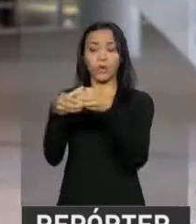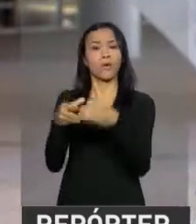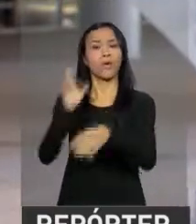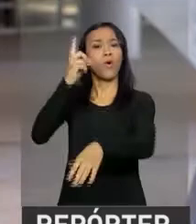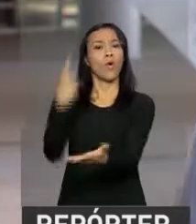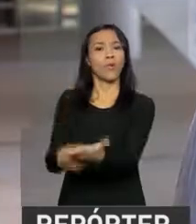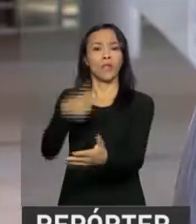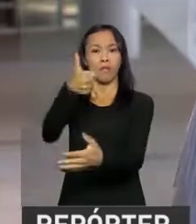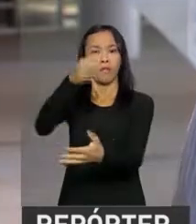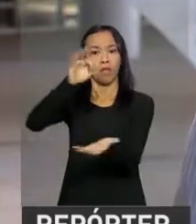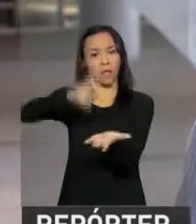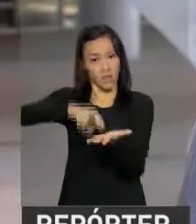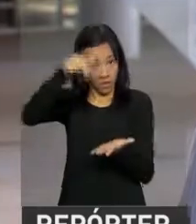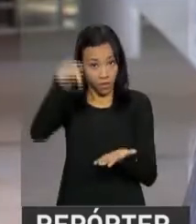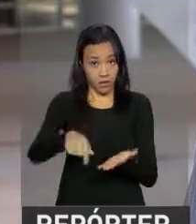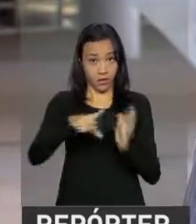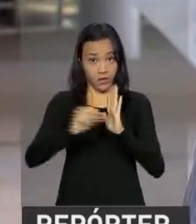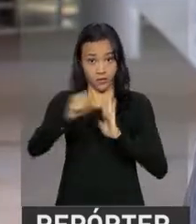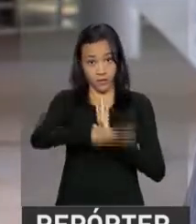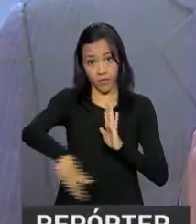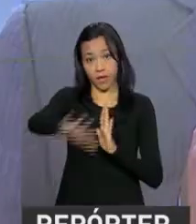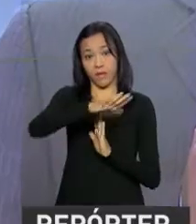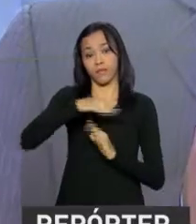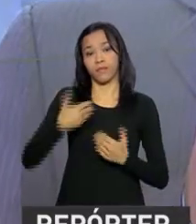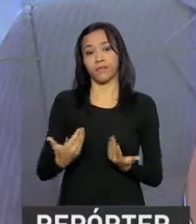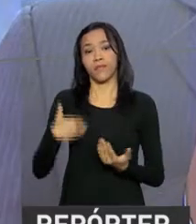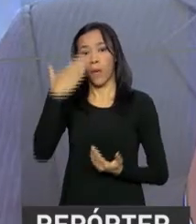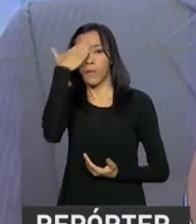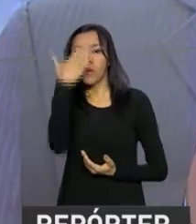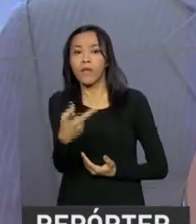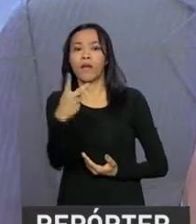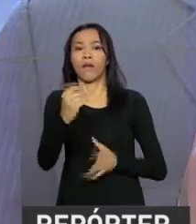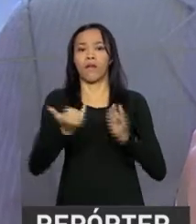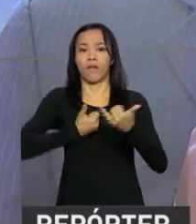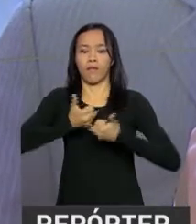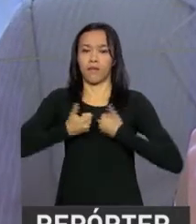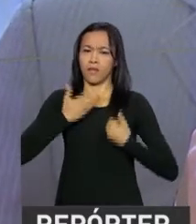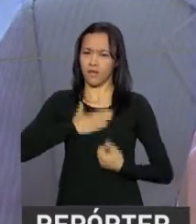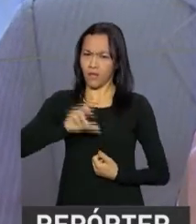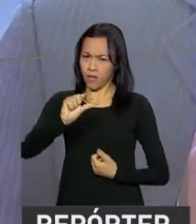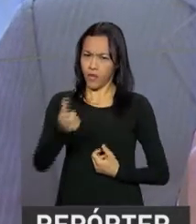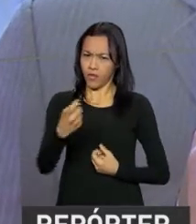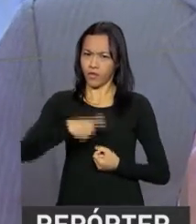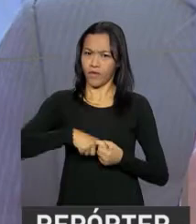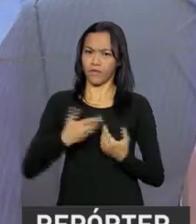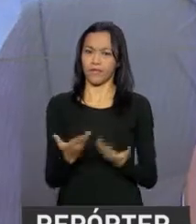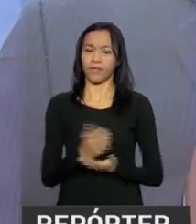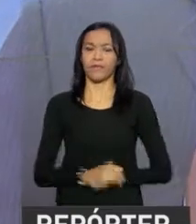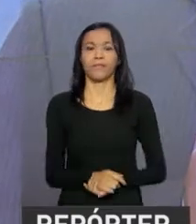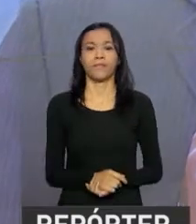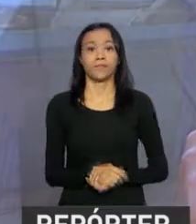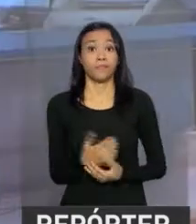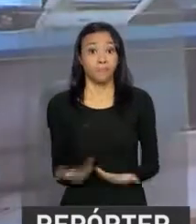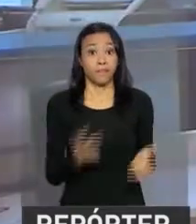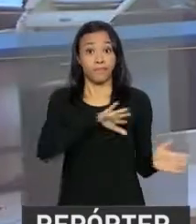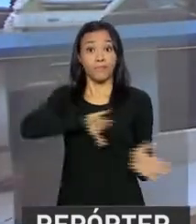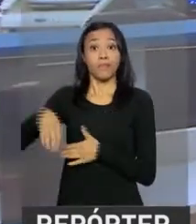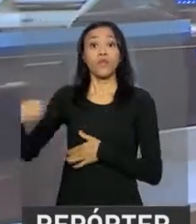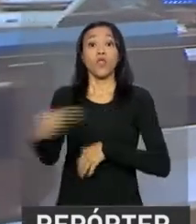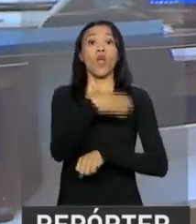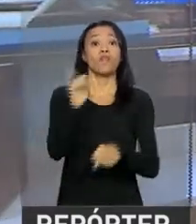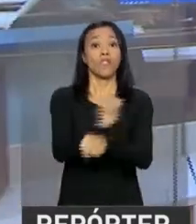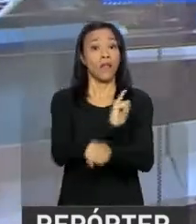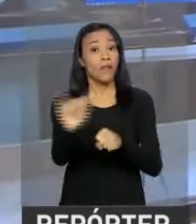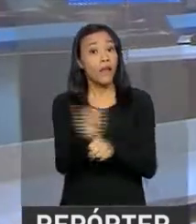manhã, aqui no Palácio do Planalto. Renata. Obrigada, João Pedro, pelas suas informações. Daqui a pouco a gente volta a conversar. Uma nova estratégia